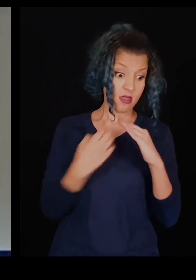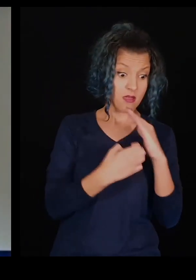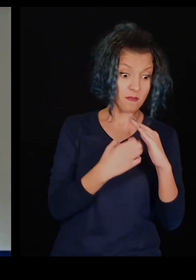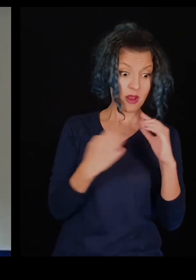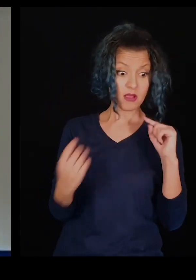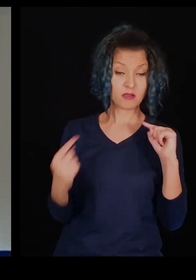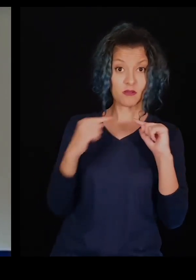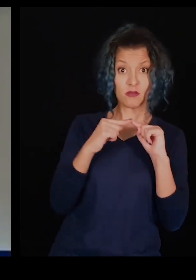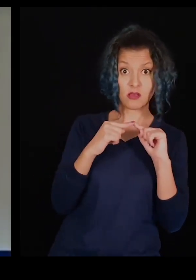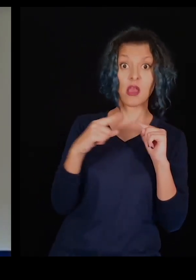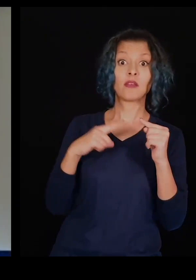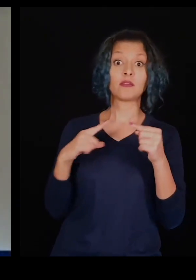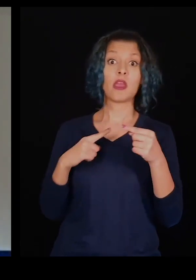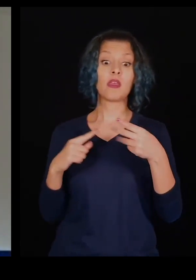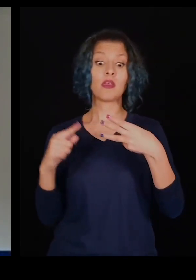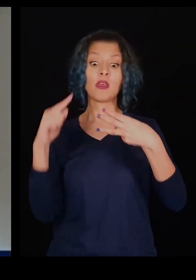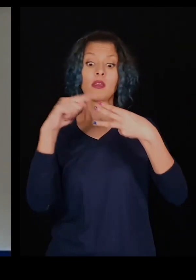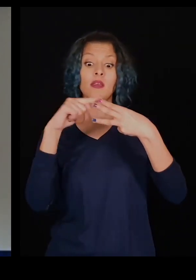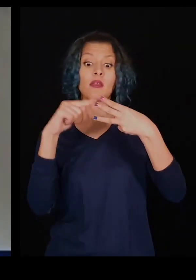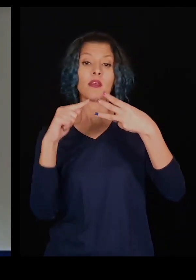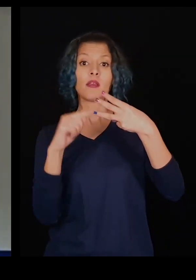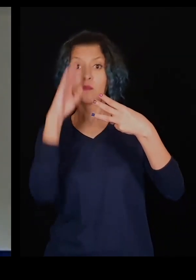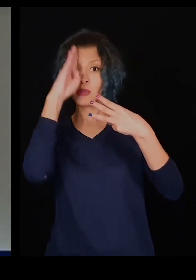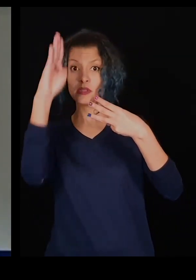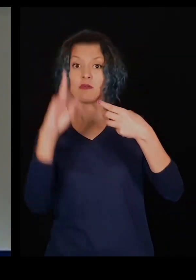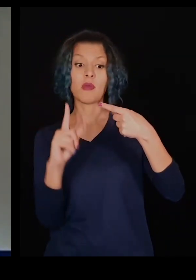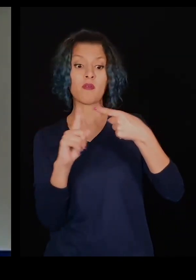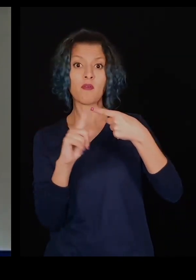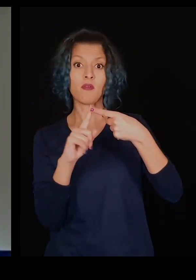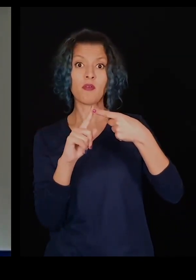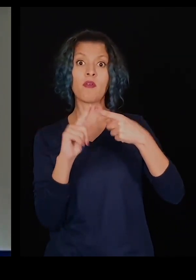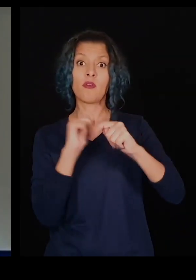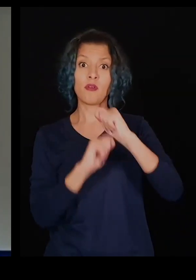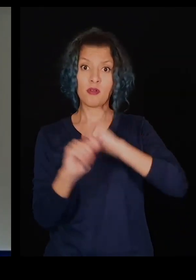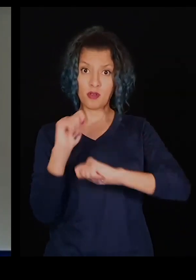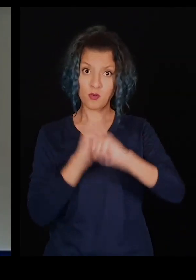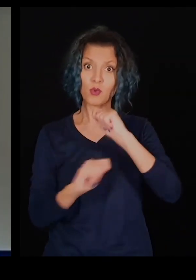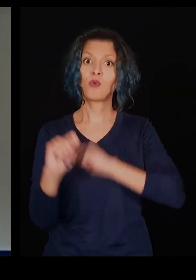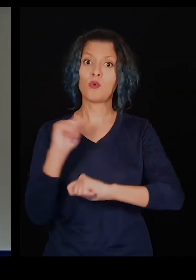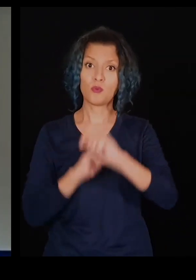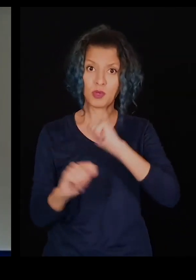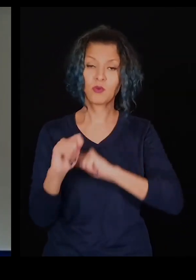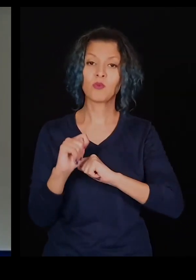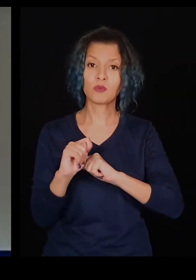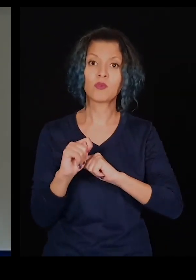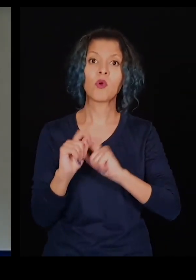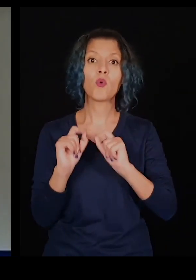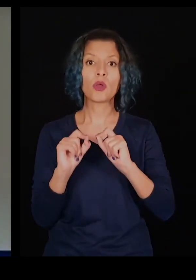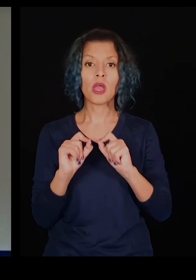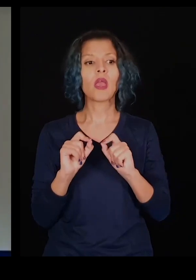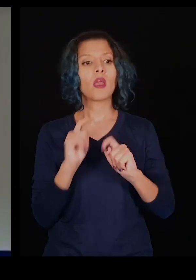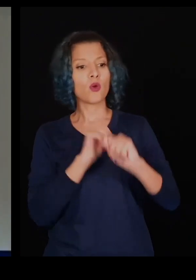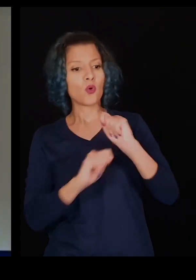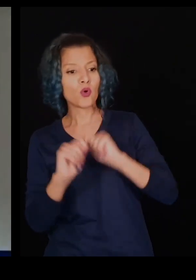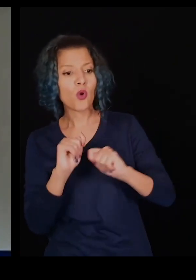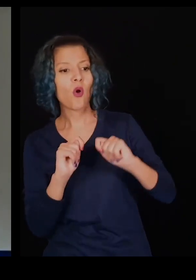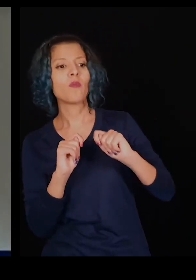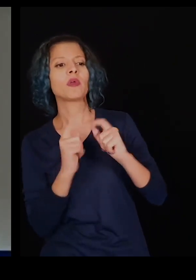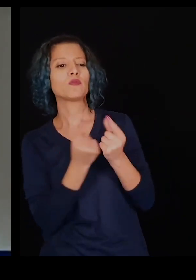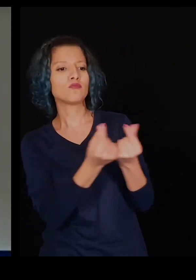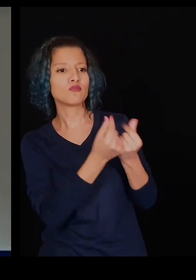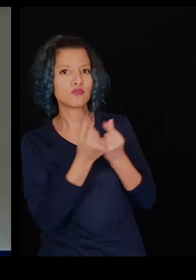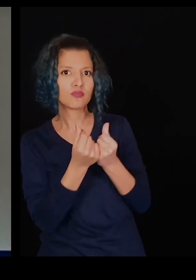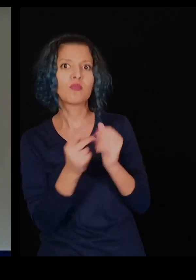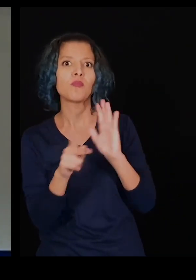tem três eixos. Um eixo econômico, que é o eixo de você manter a saúde econômica e financeira da companhia,